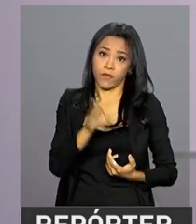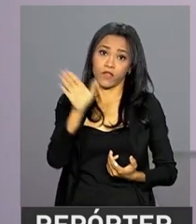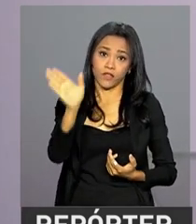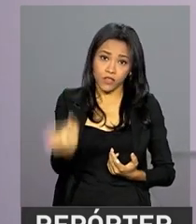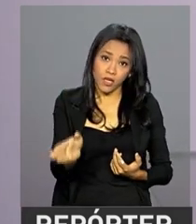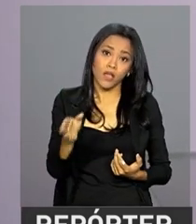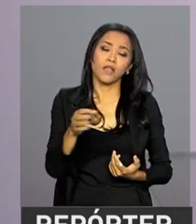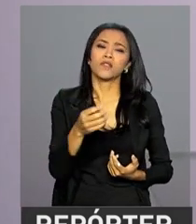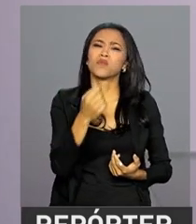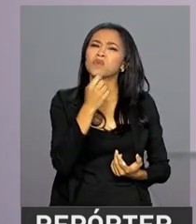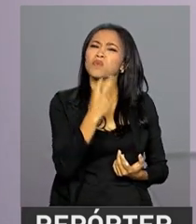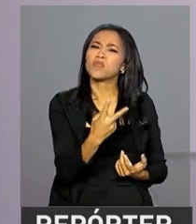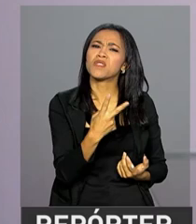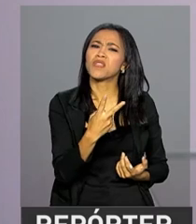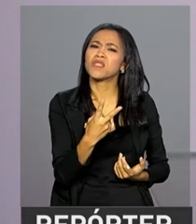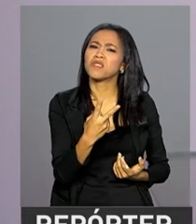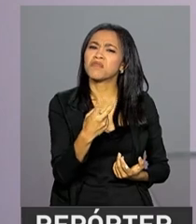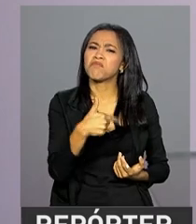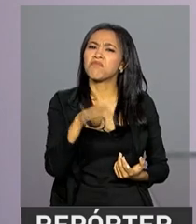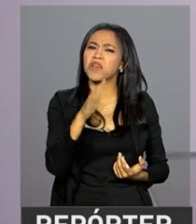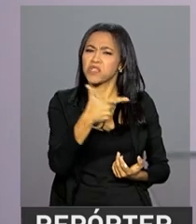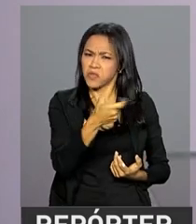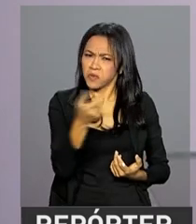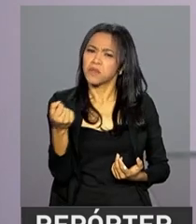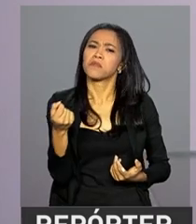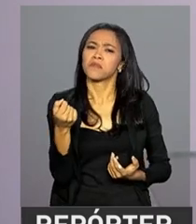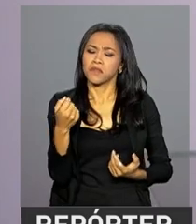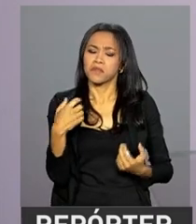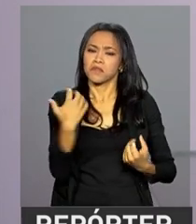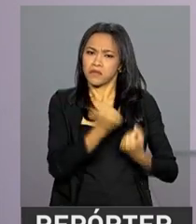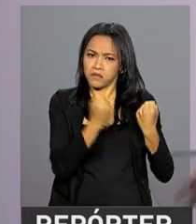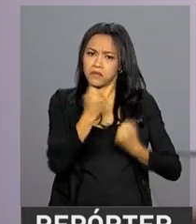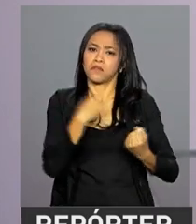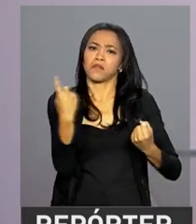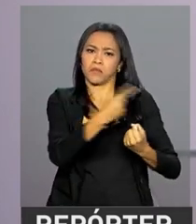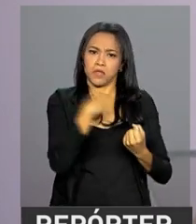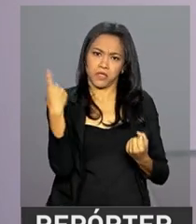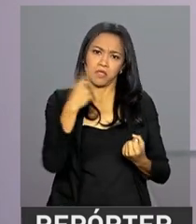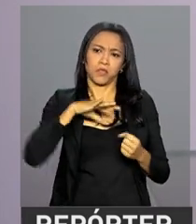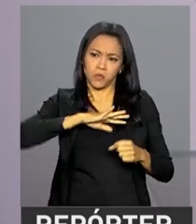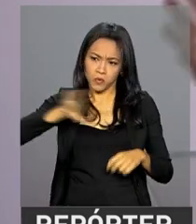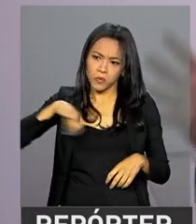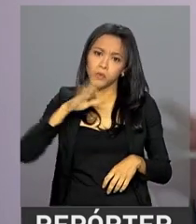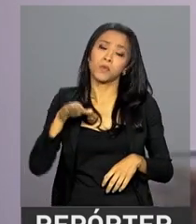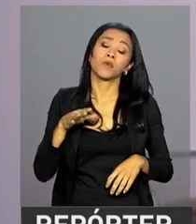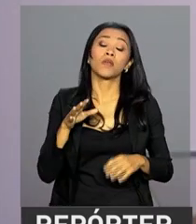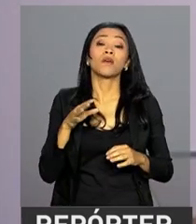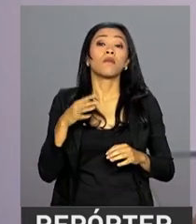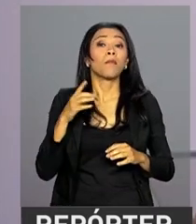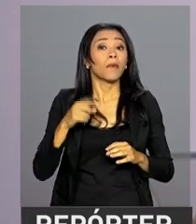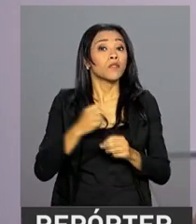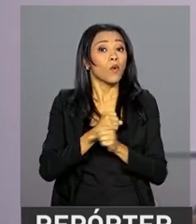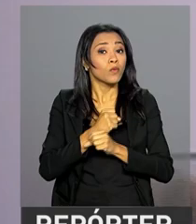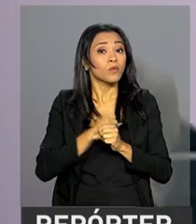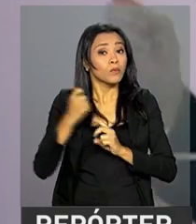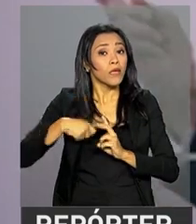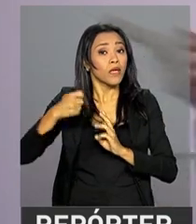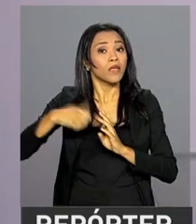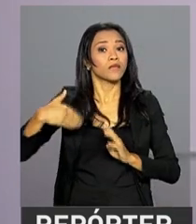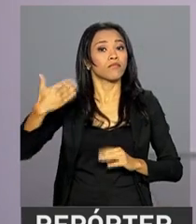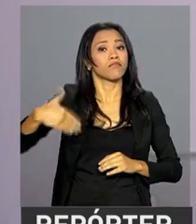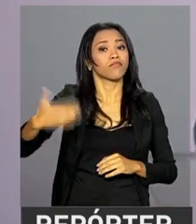220 poucas ambulâncias no total mas a verdade é que é o nome do tempo nós vamos entregar a ambulância